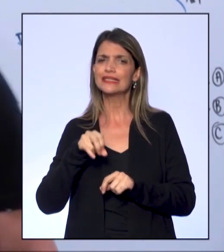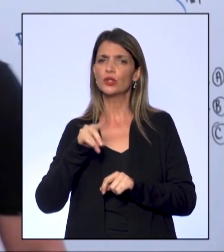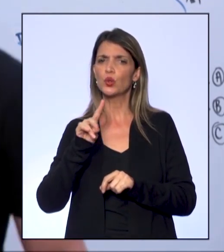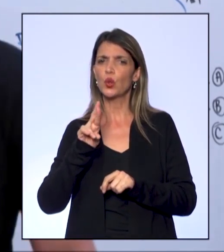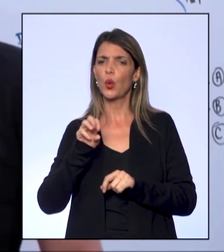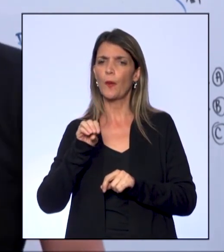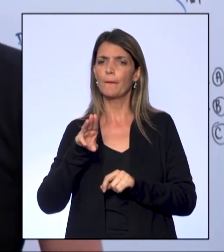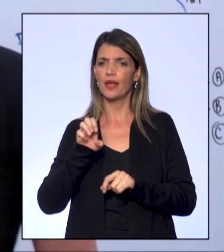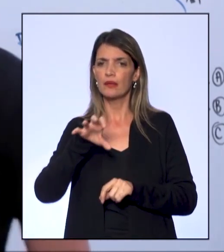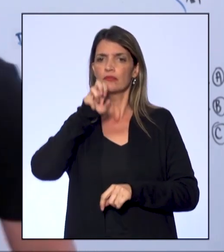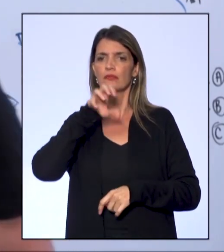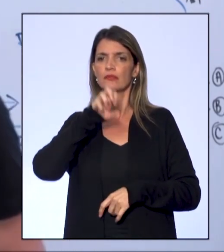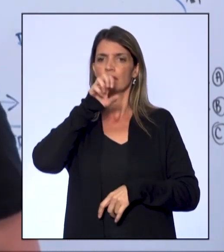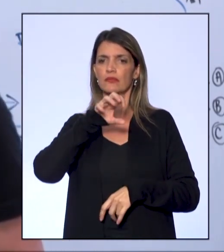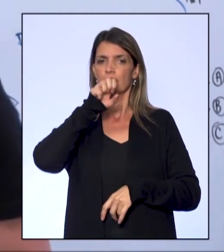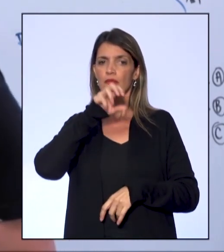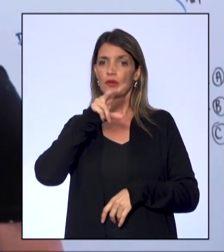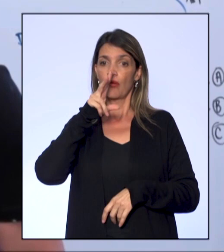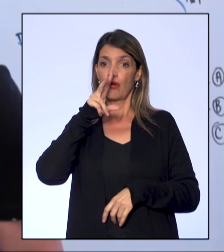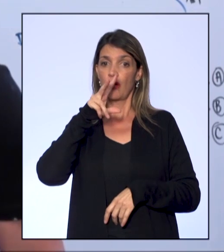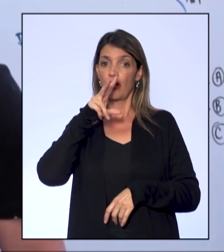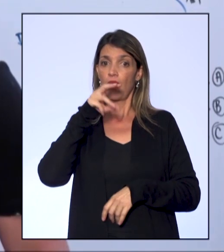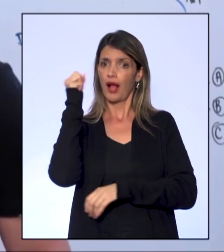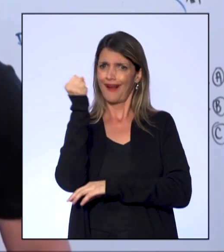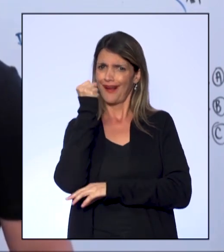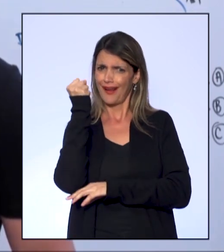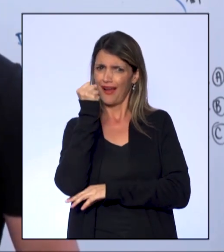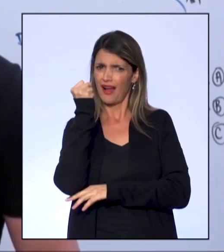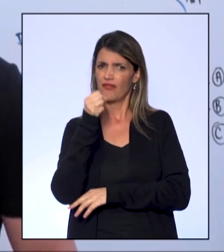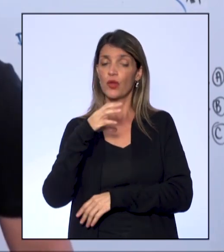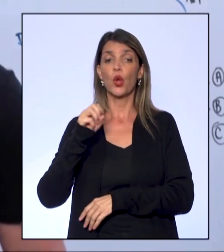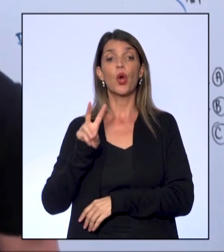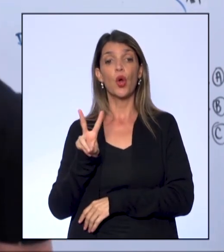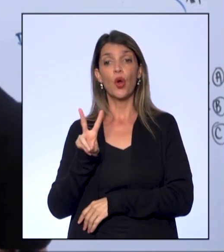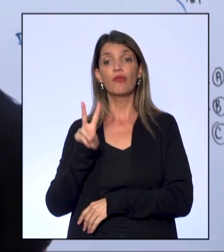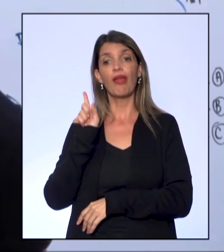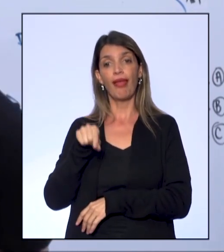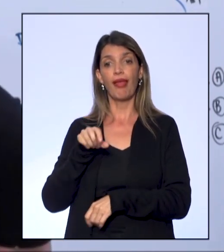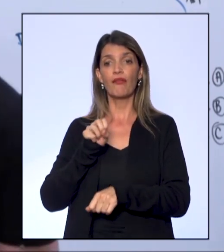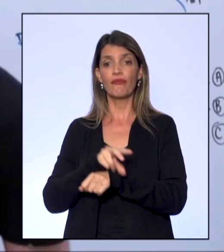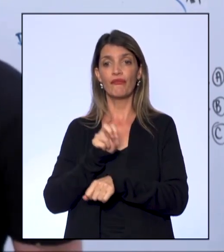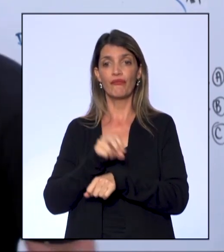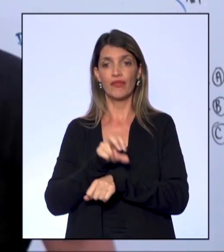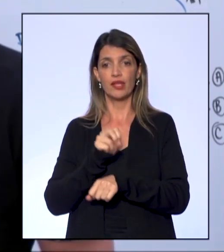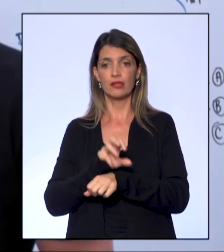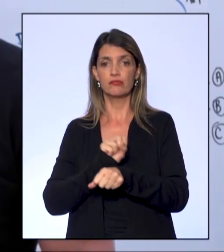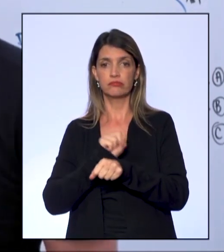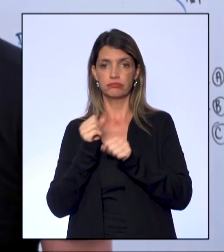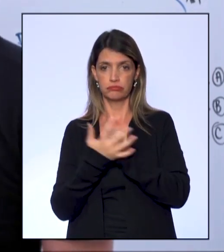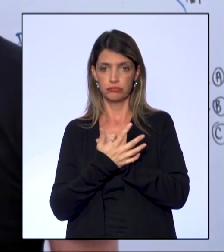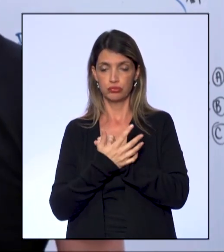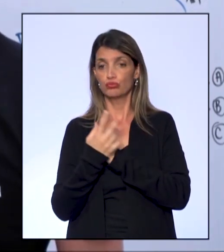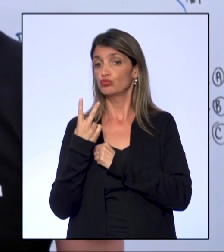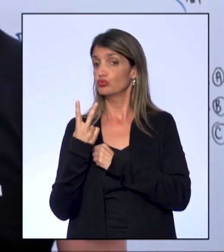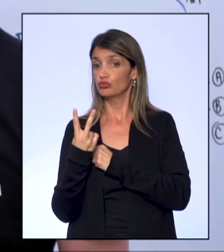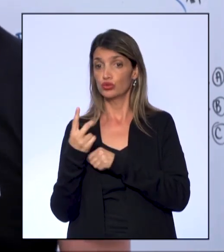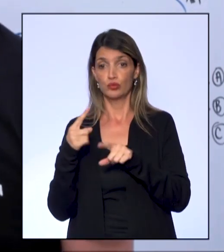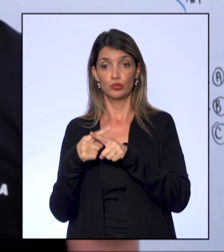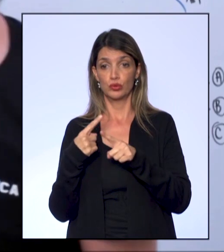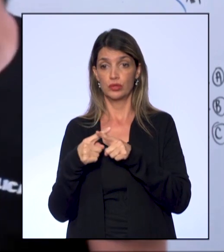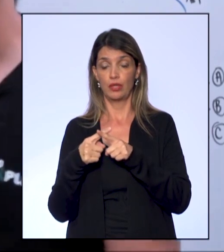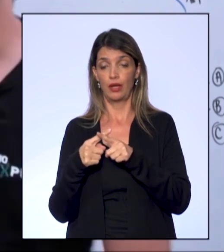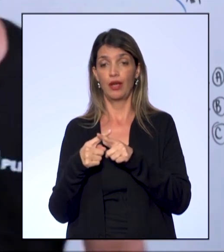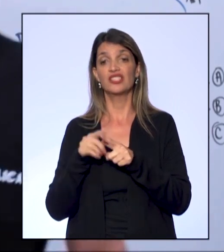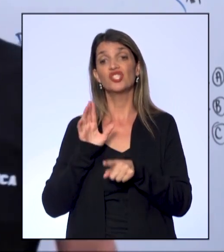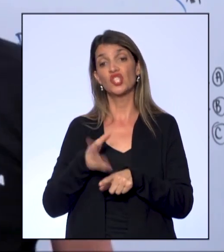respiratória aguda grave. E CoV vem de vírus do coronavírus, tá? 2, porque ele vem de uma segunda